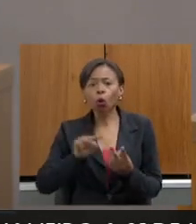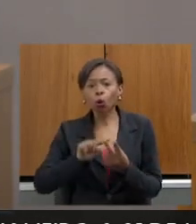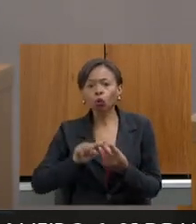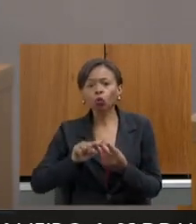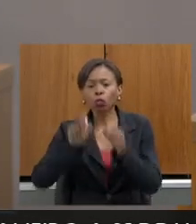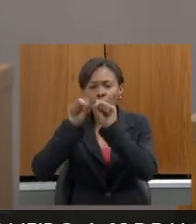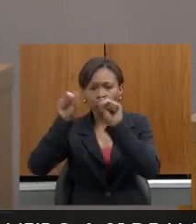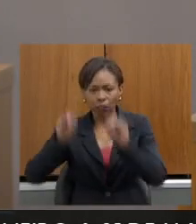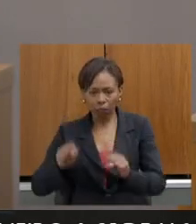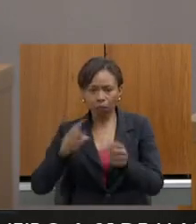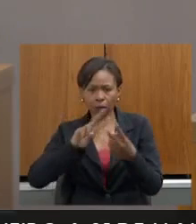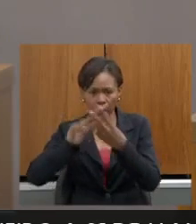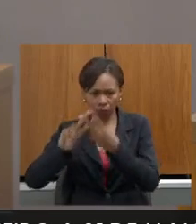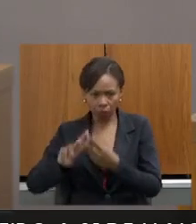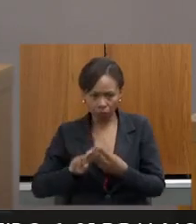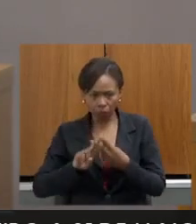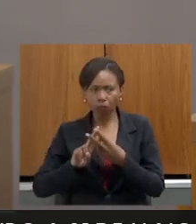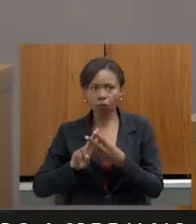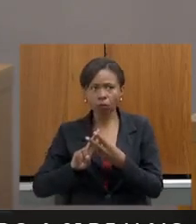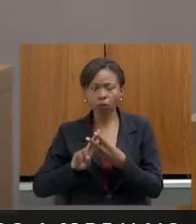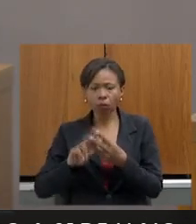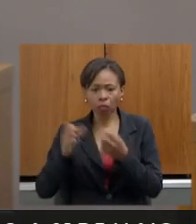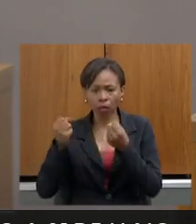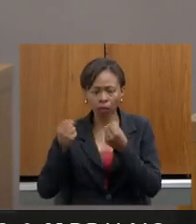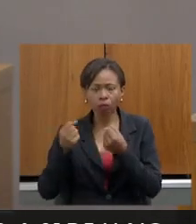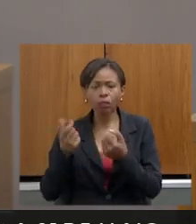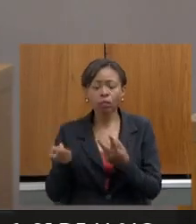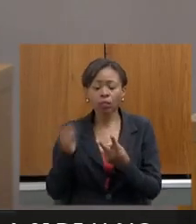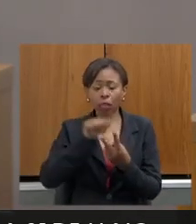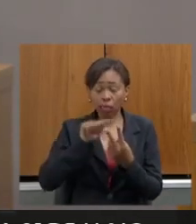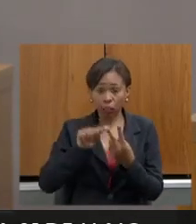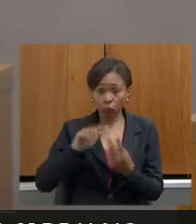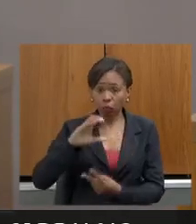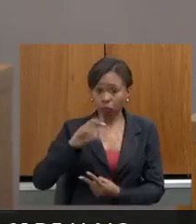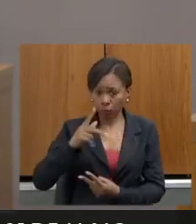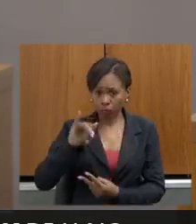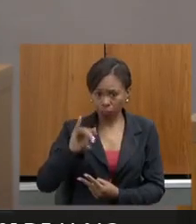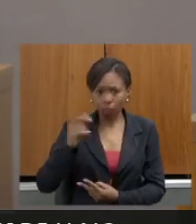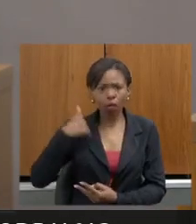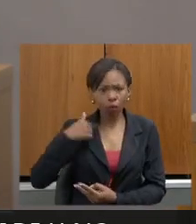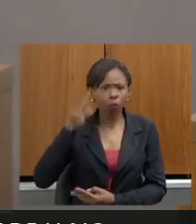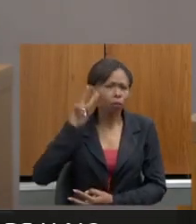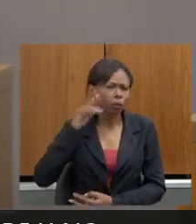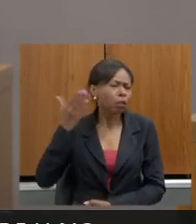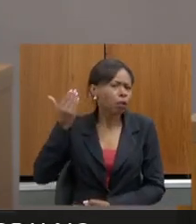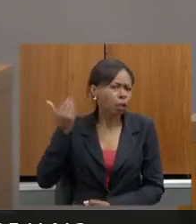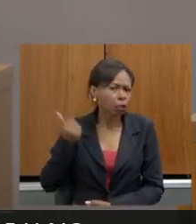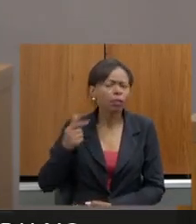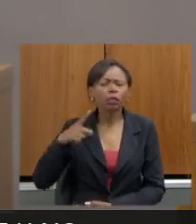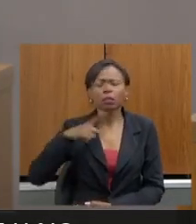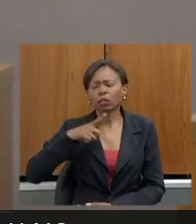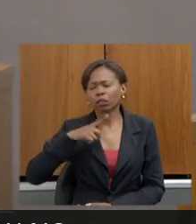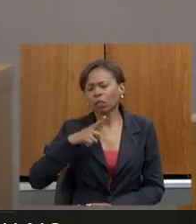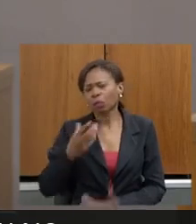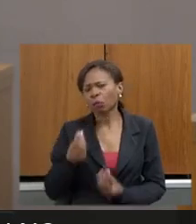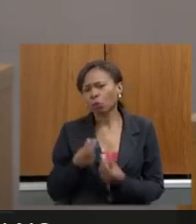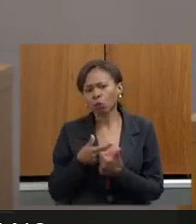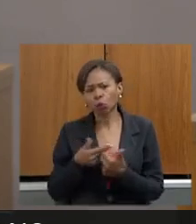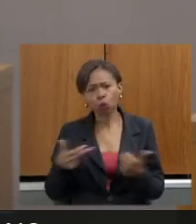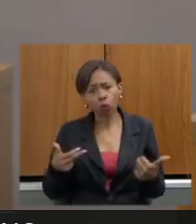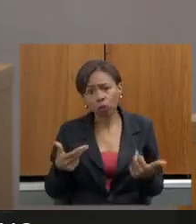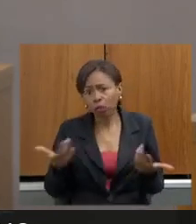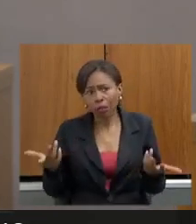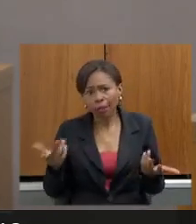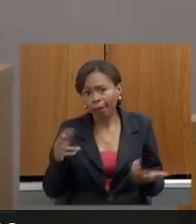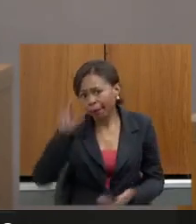carcerário e é eu vejo assim como que tem tanta coisa que é